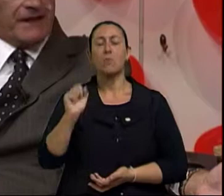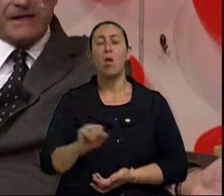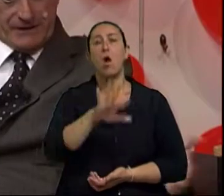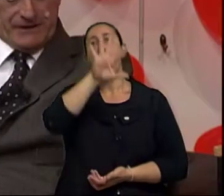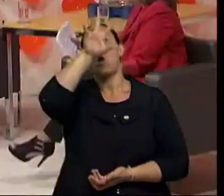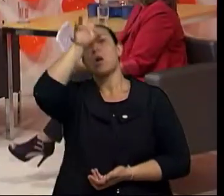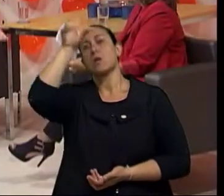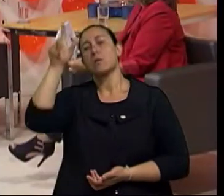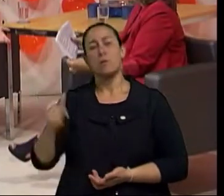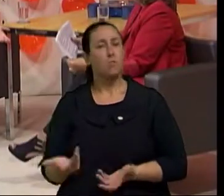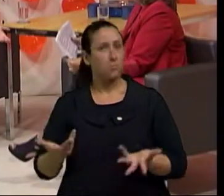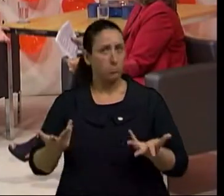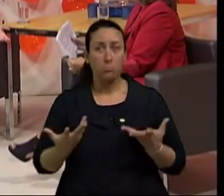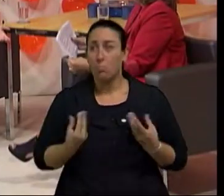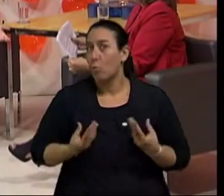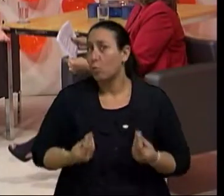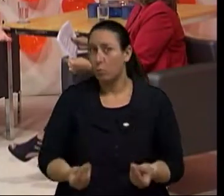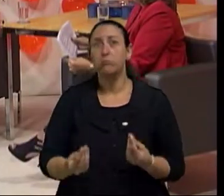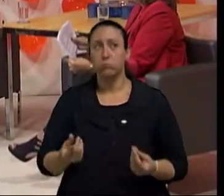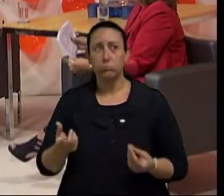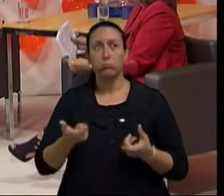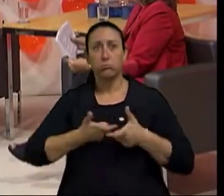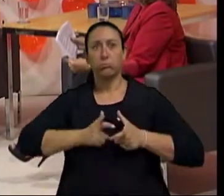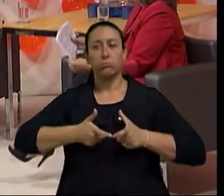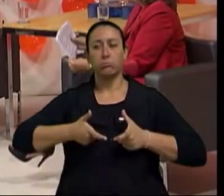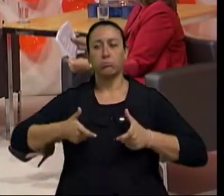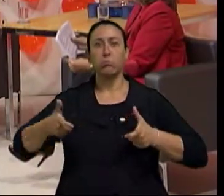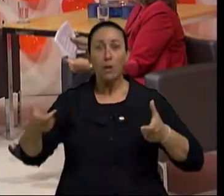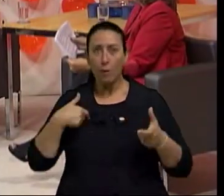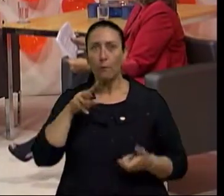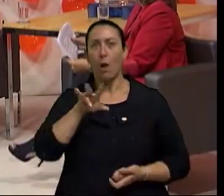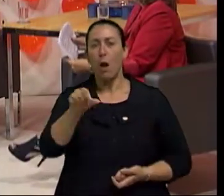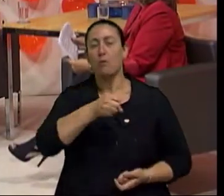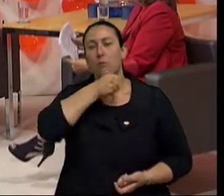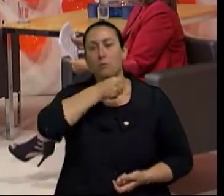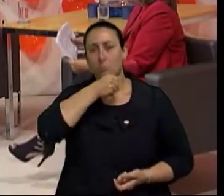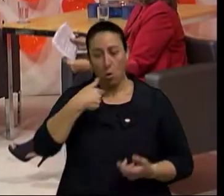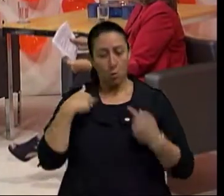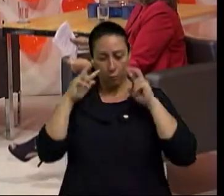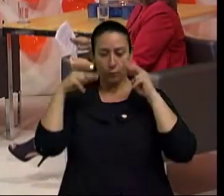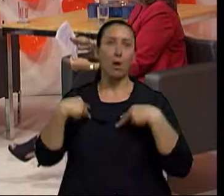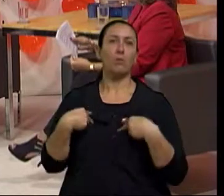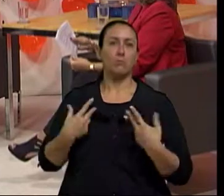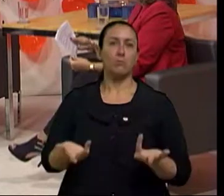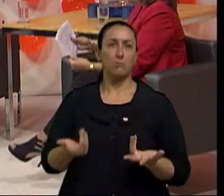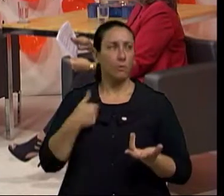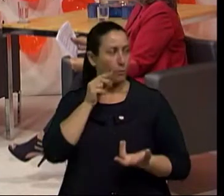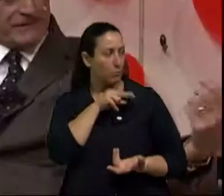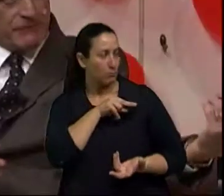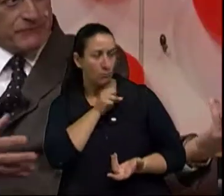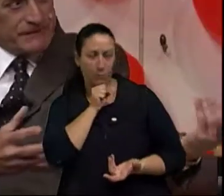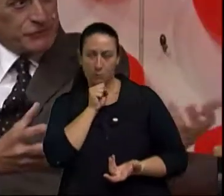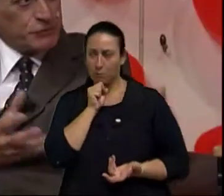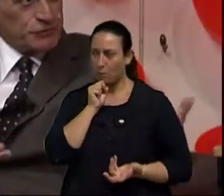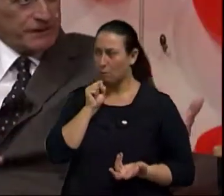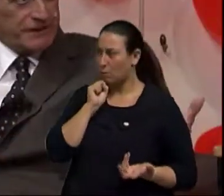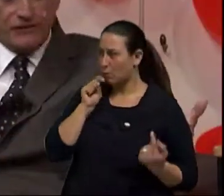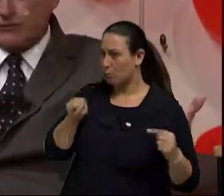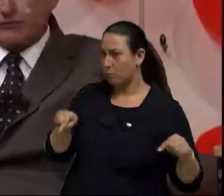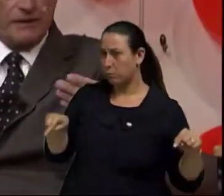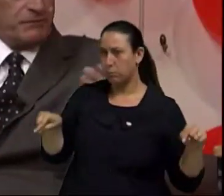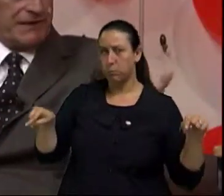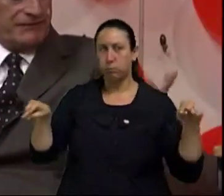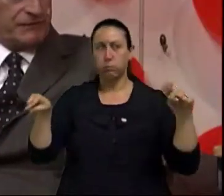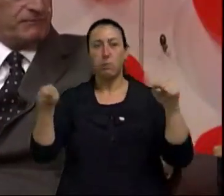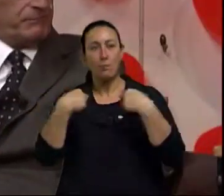na porta. E eu preciso fazer alguma coisa. Eu sei que eu vou envelhecer. Eu estou vendo. É só olhar para o lado. Ao sairmos desse estúdio aqui,